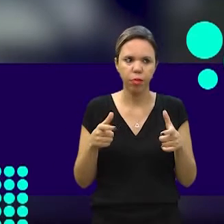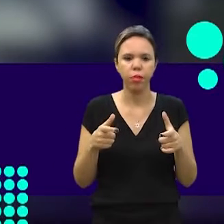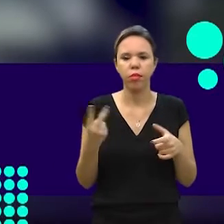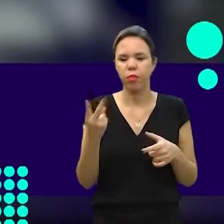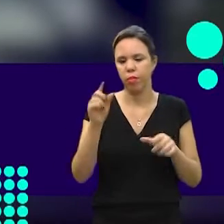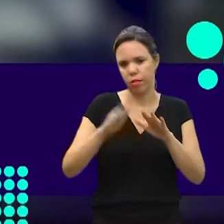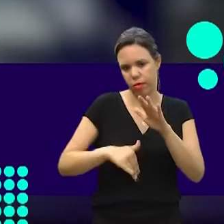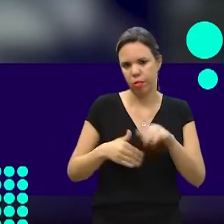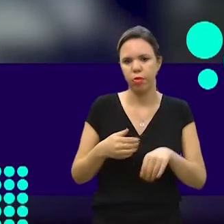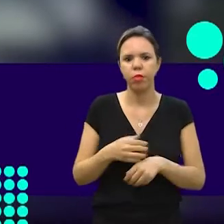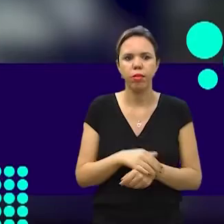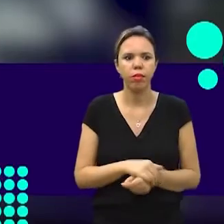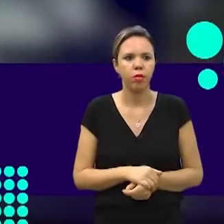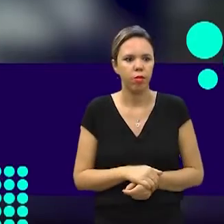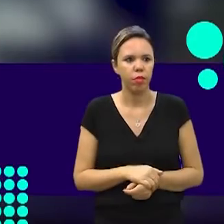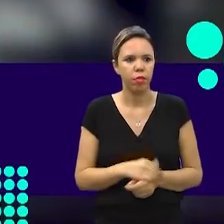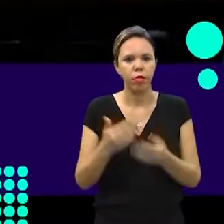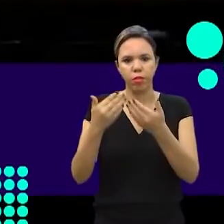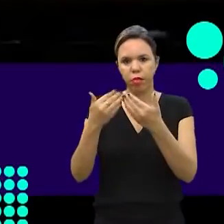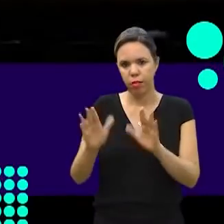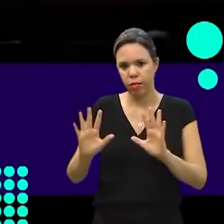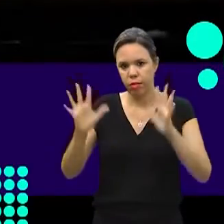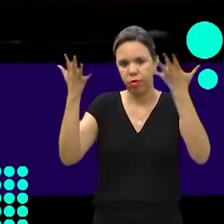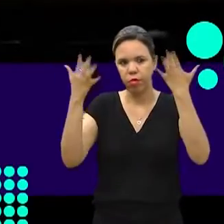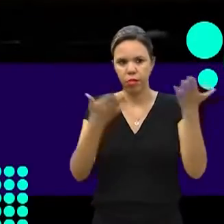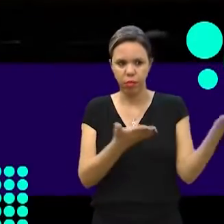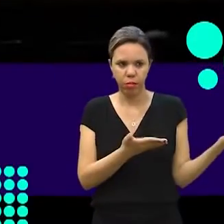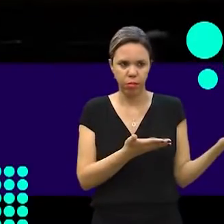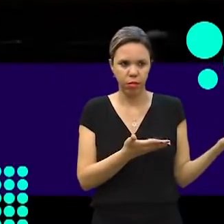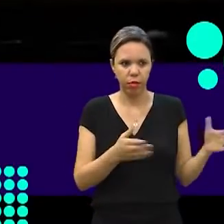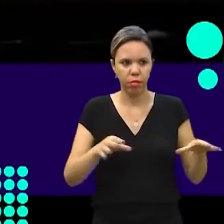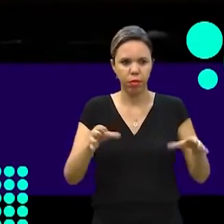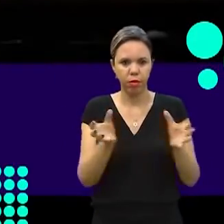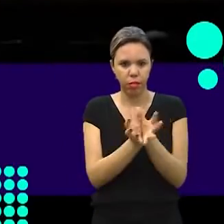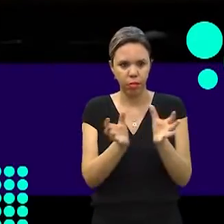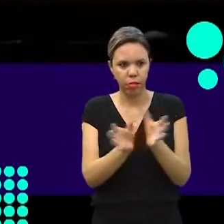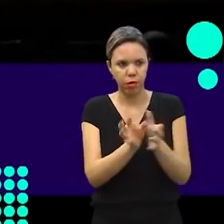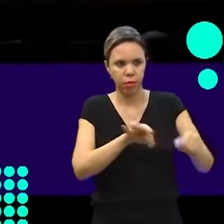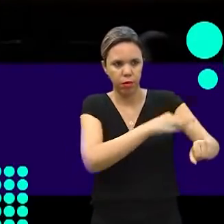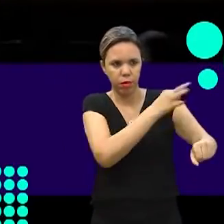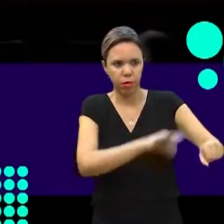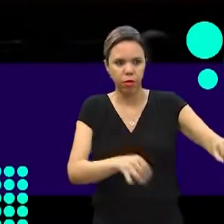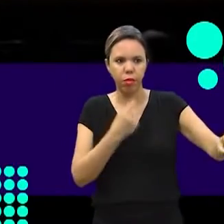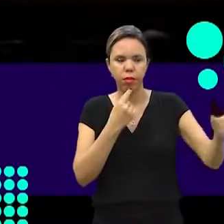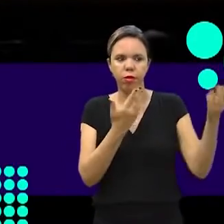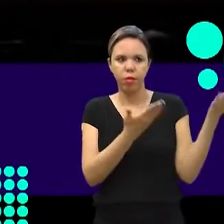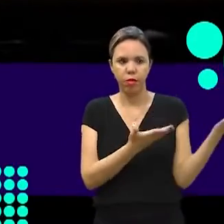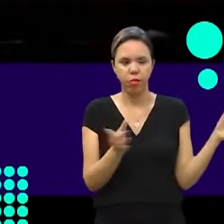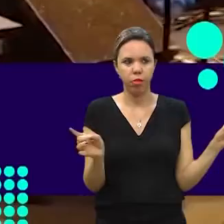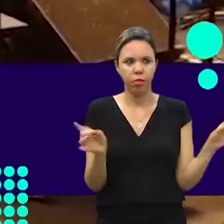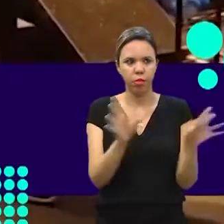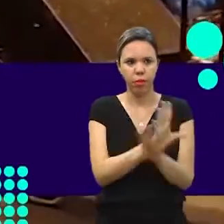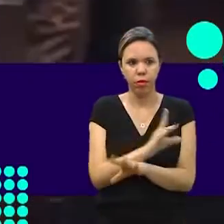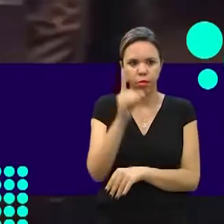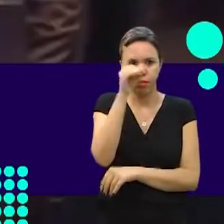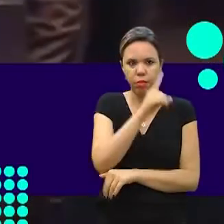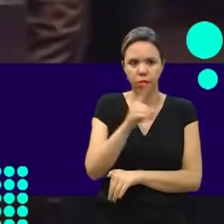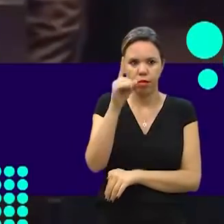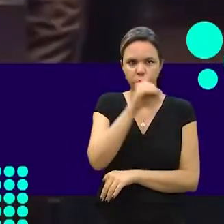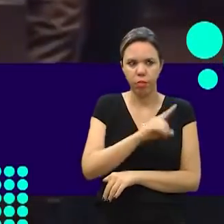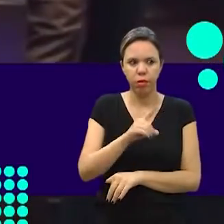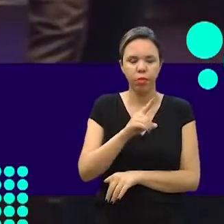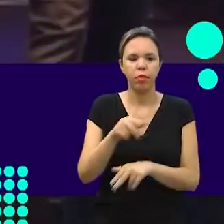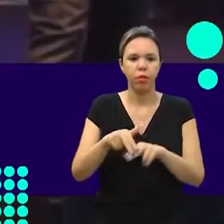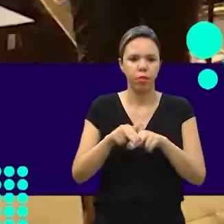de pratos com preços acessíveis. A abertura do evento vai ser com a Orquestra Sinfônica de Campinas. E o encerramento